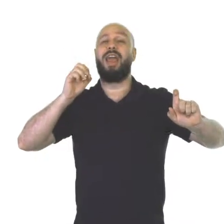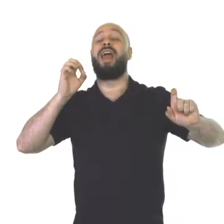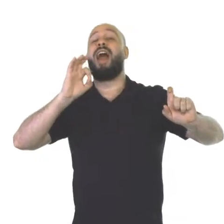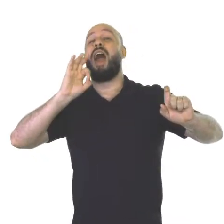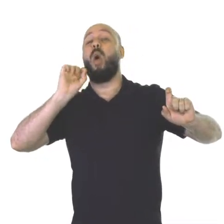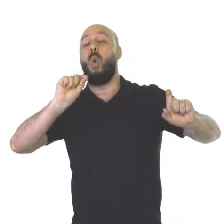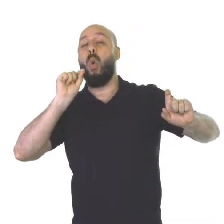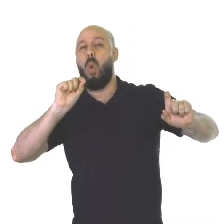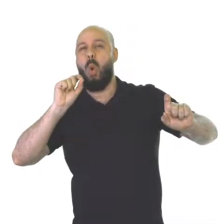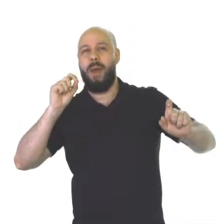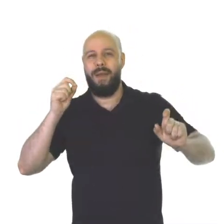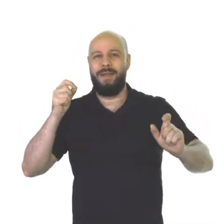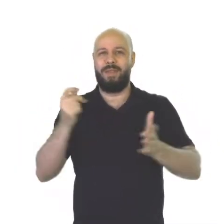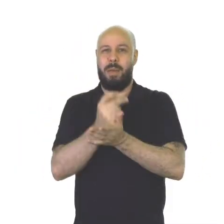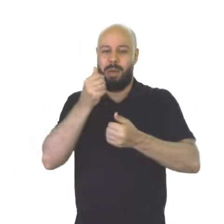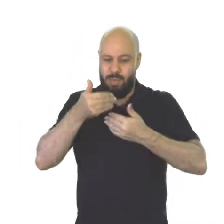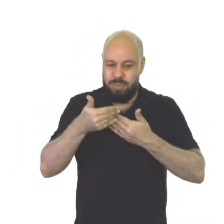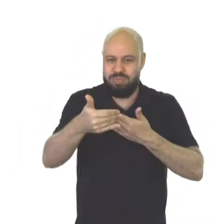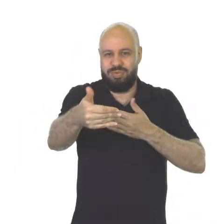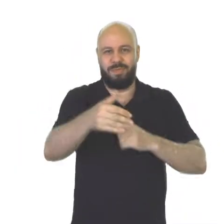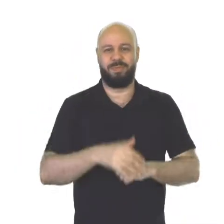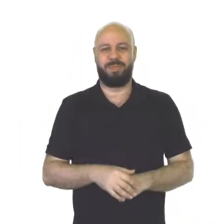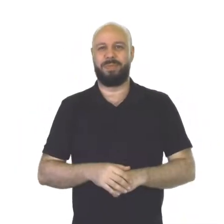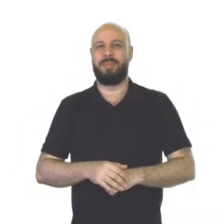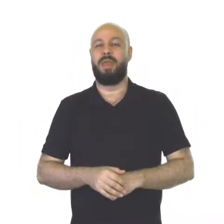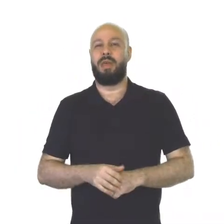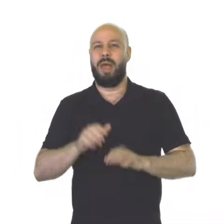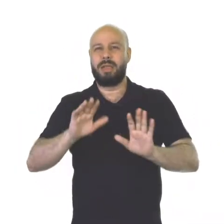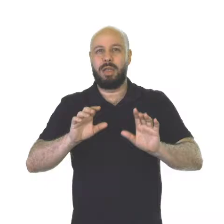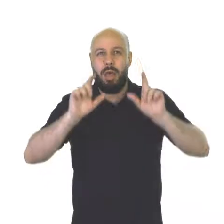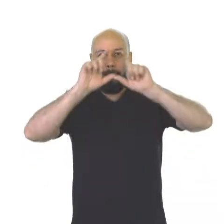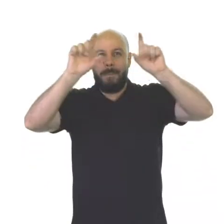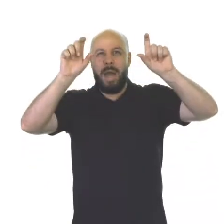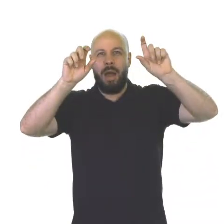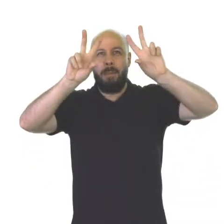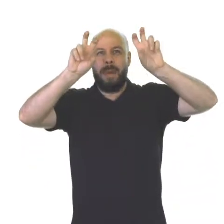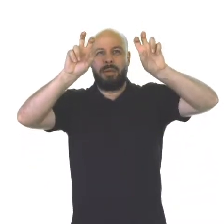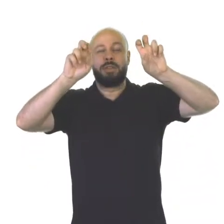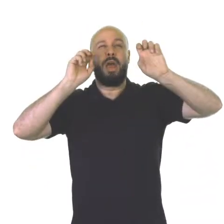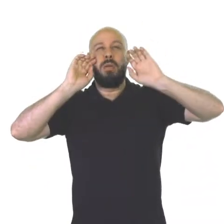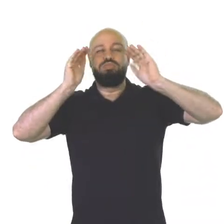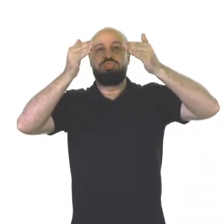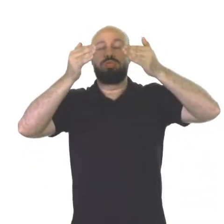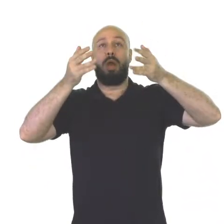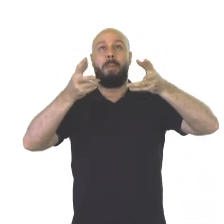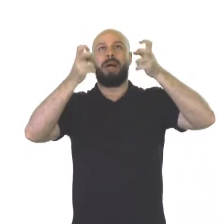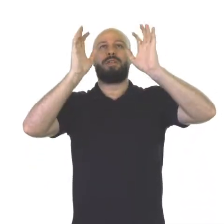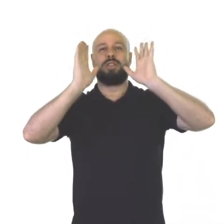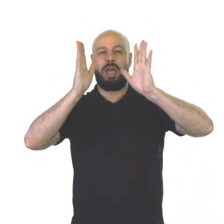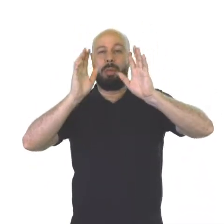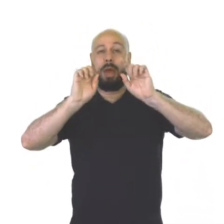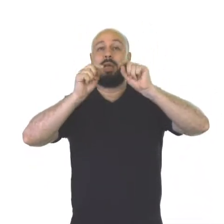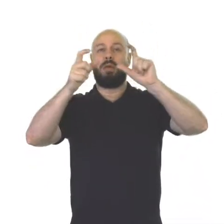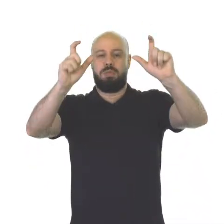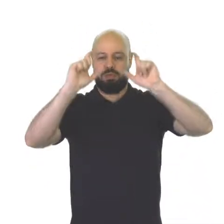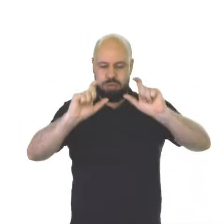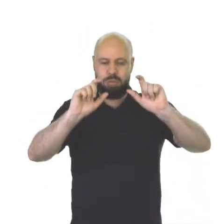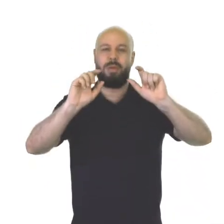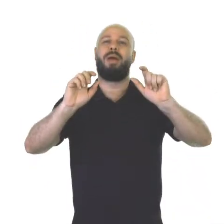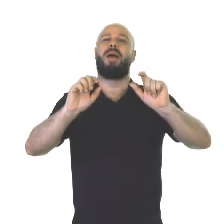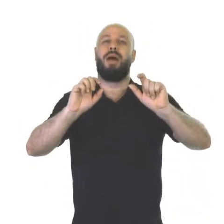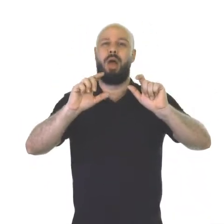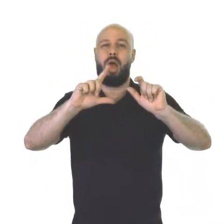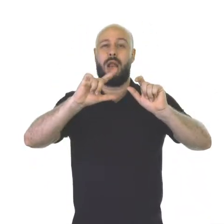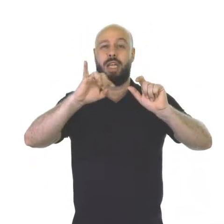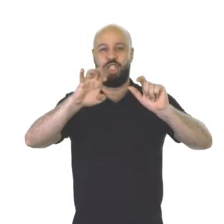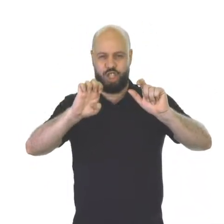Lógico que uma boa manchete, né, ela já deixa claro do que o assunto vai tratar, mas uma lead de excelência com certeza